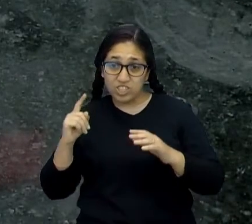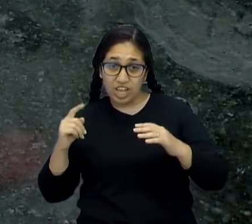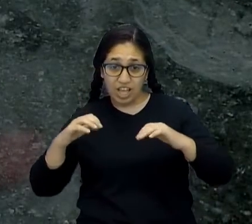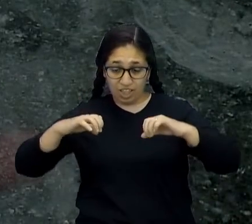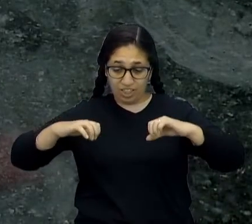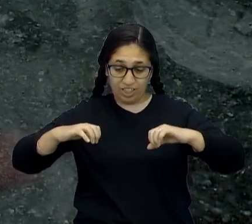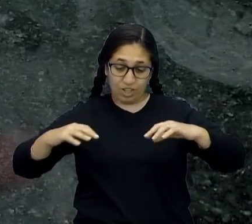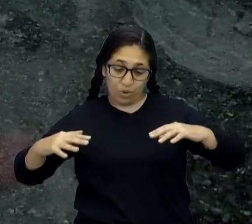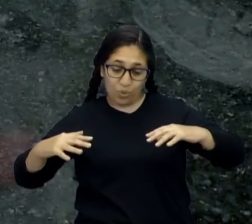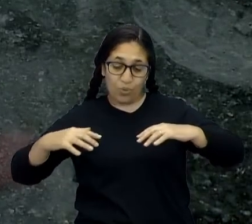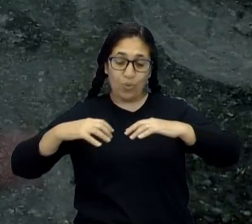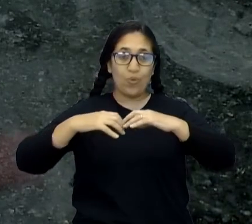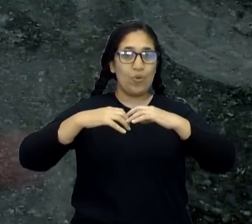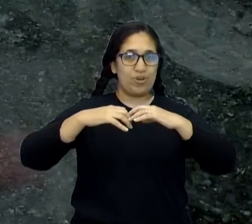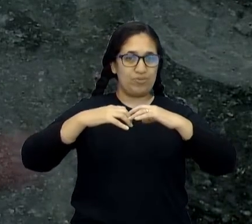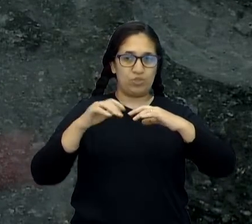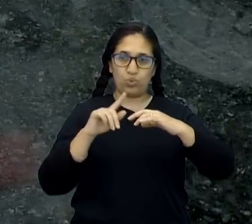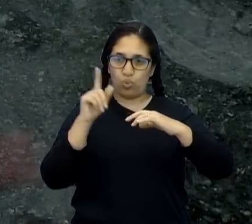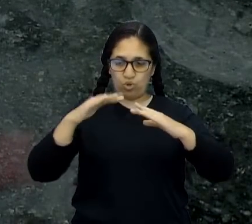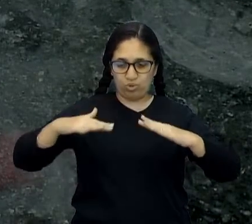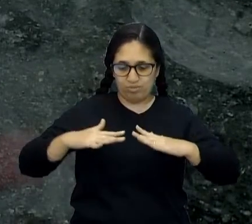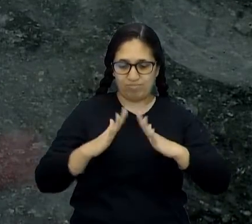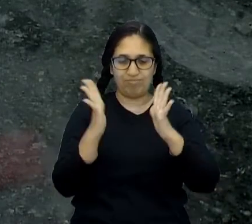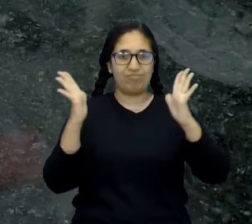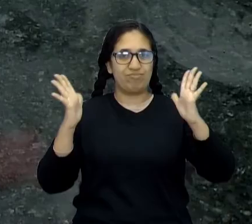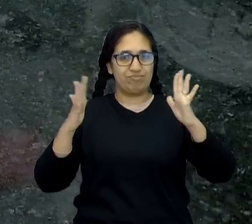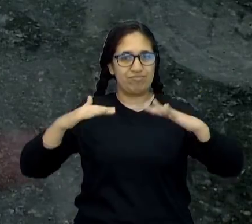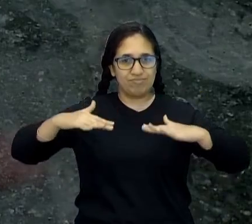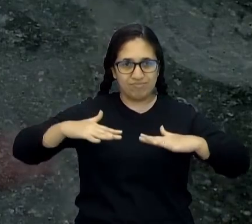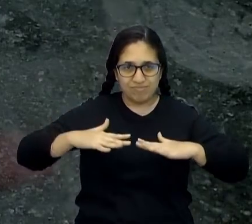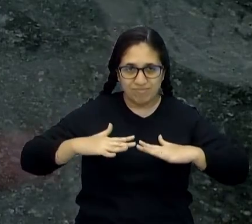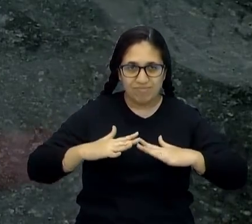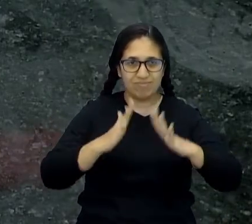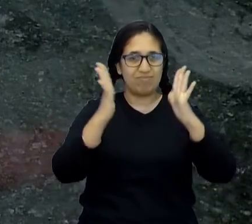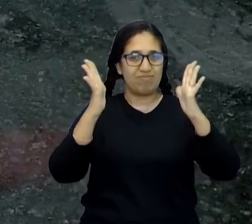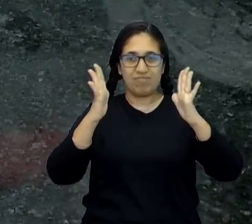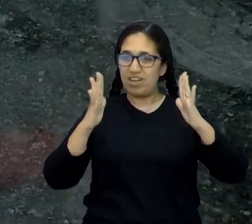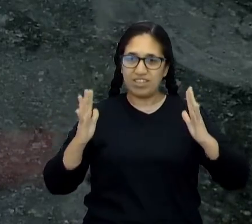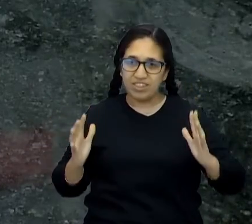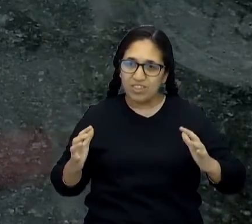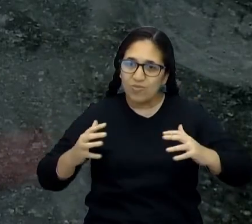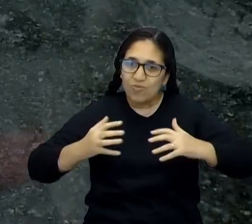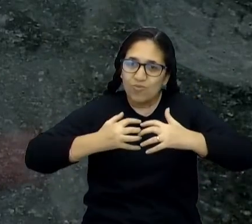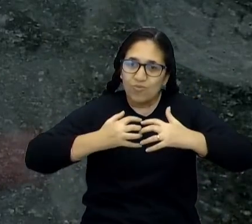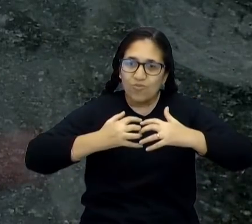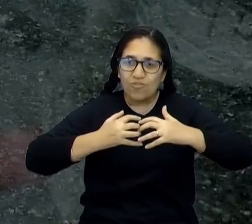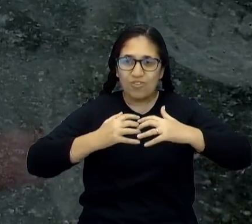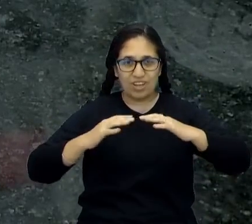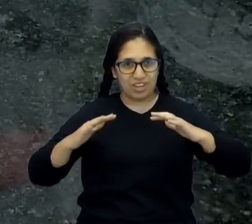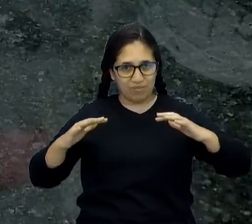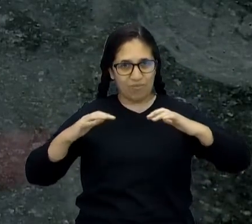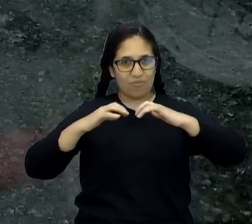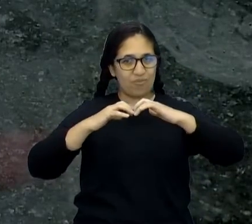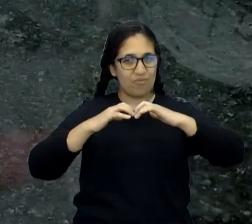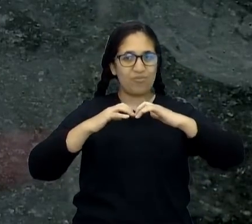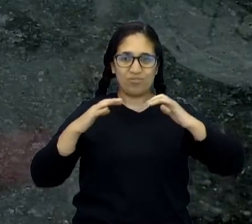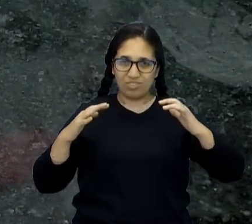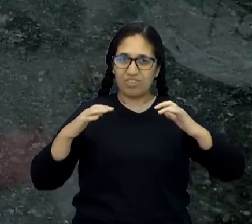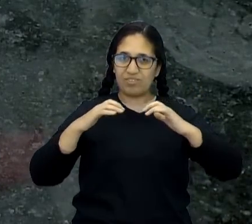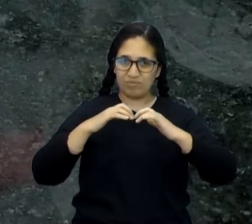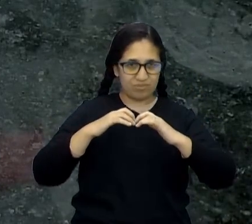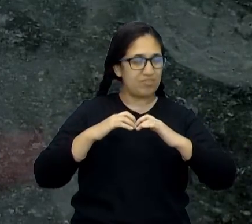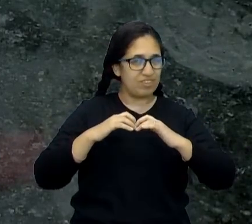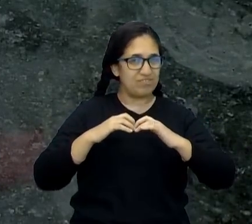interior aqui, ó. Enquanto que no outro o campo, né, faz as linhas saindo, neste daqui, ó, se a gente